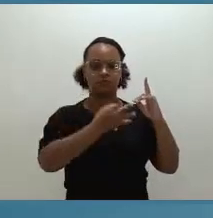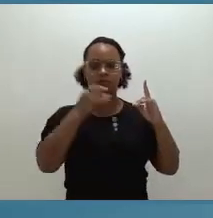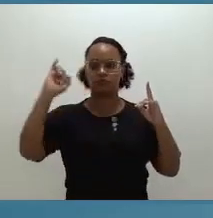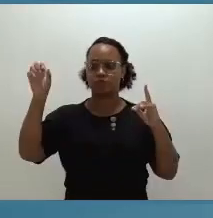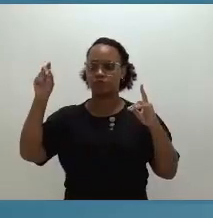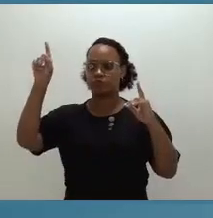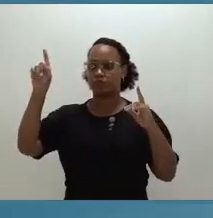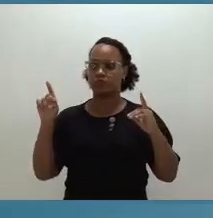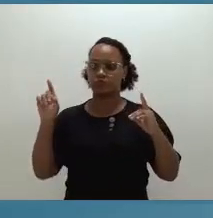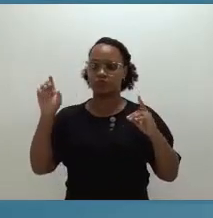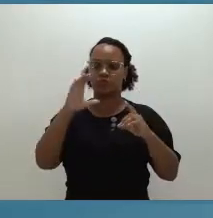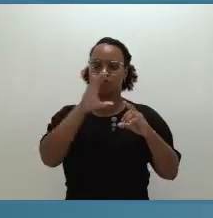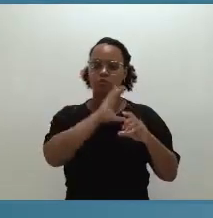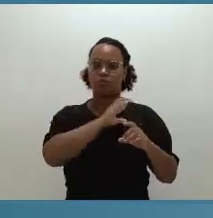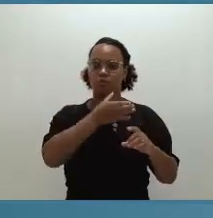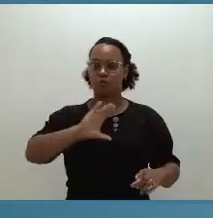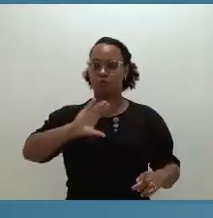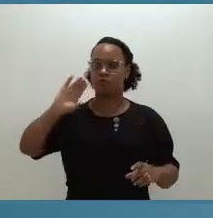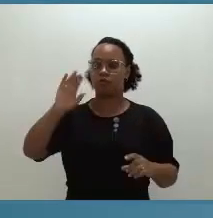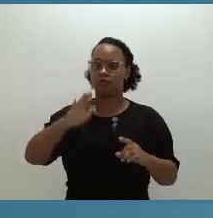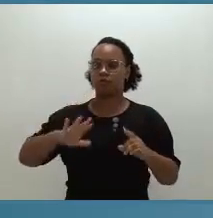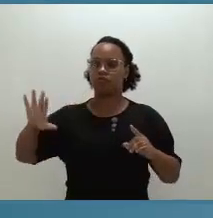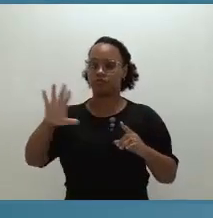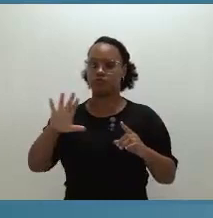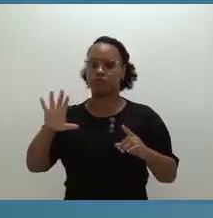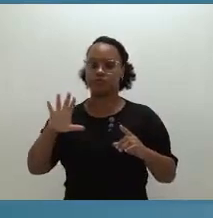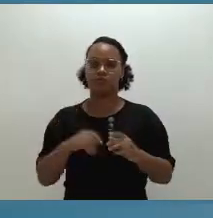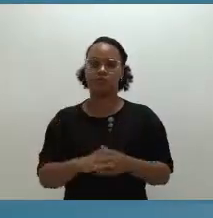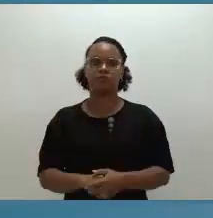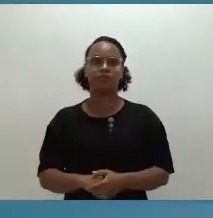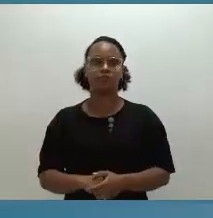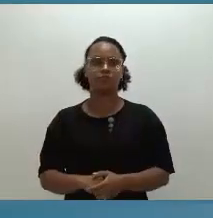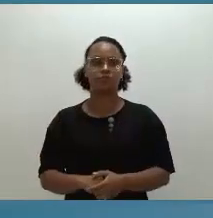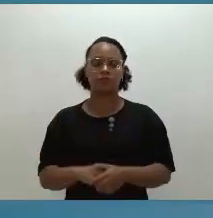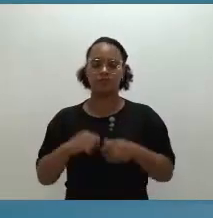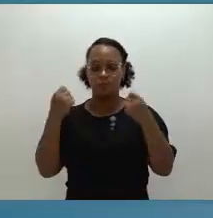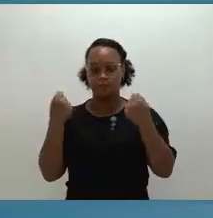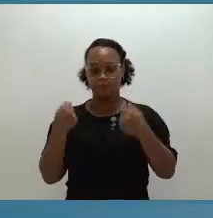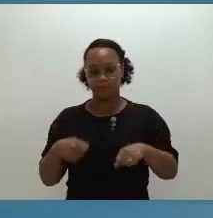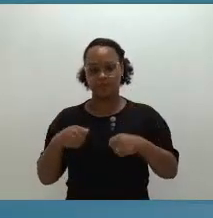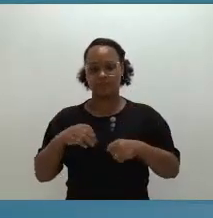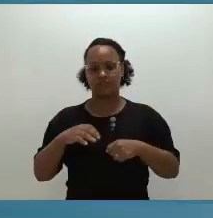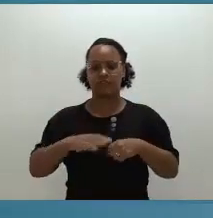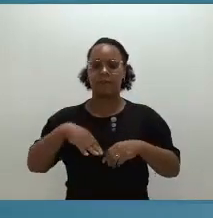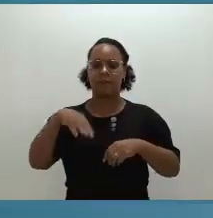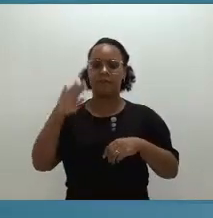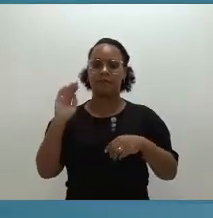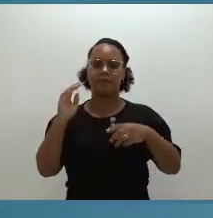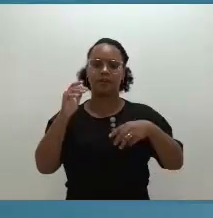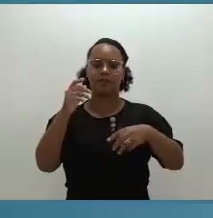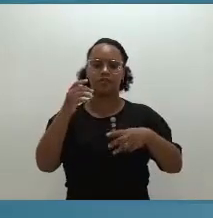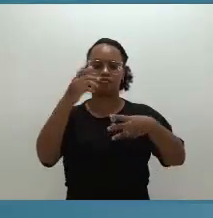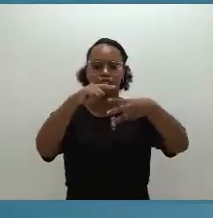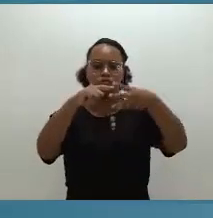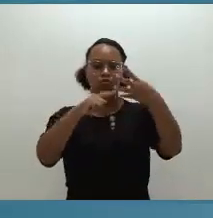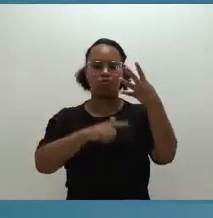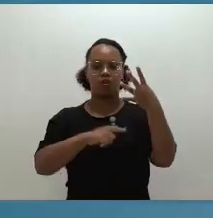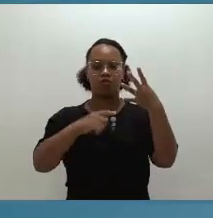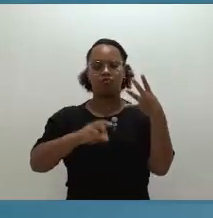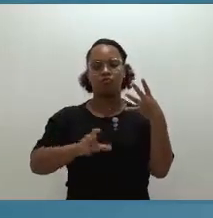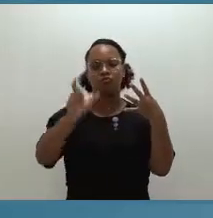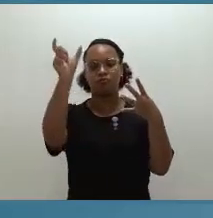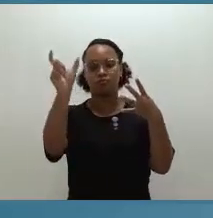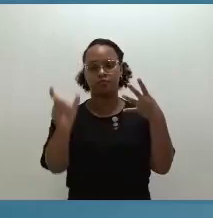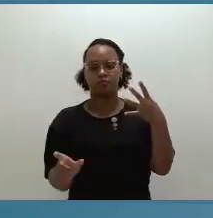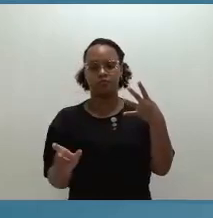Júnior, condição de corregedor-geral. E eu preciso que nós tenhamos